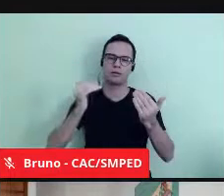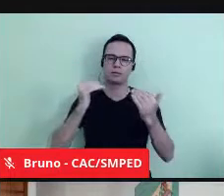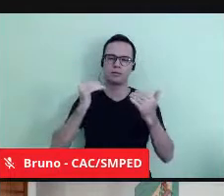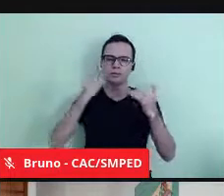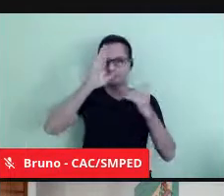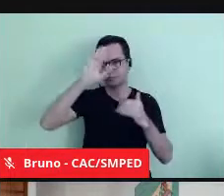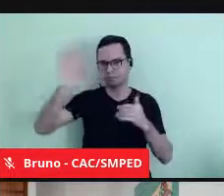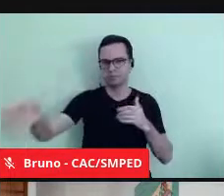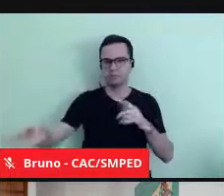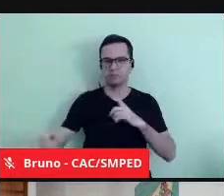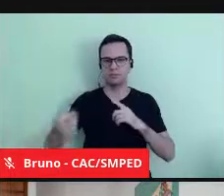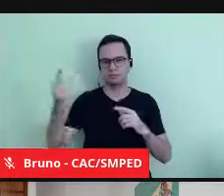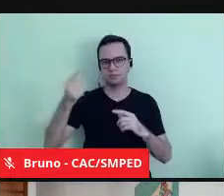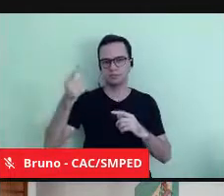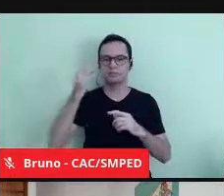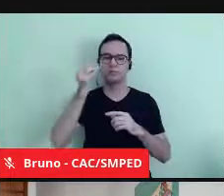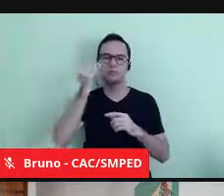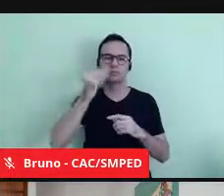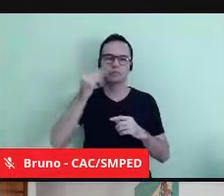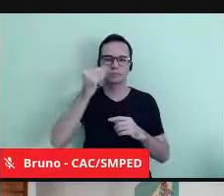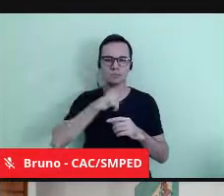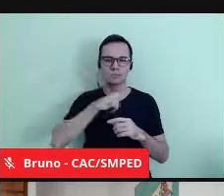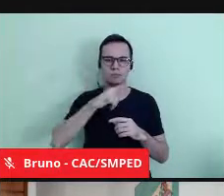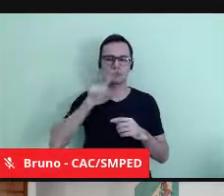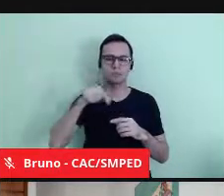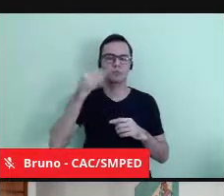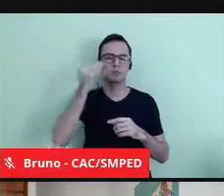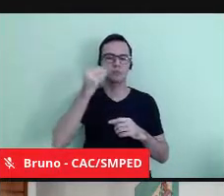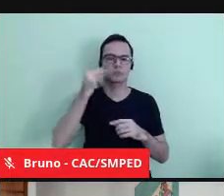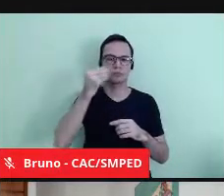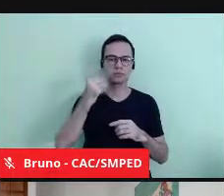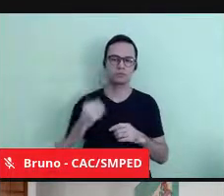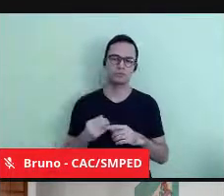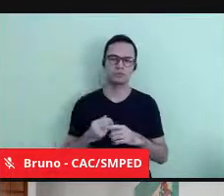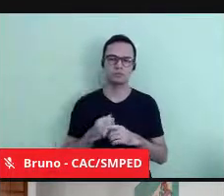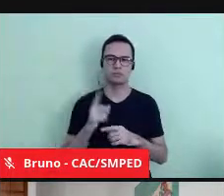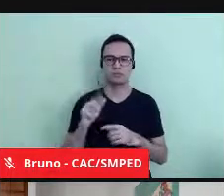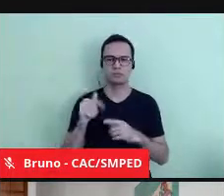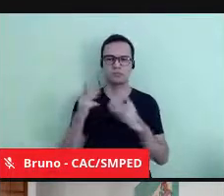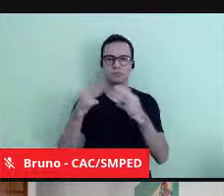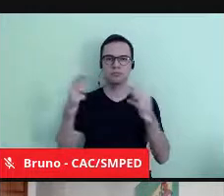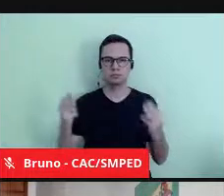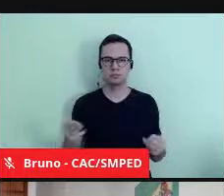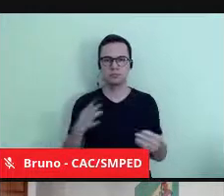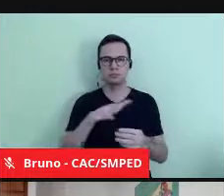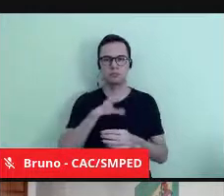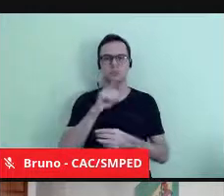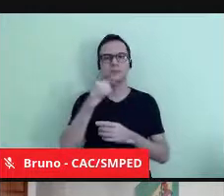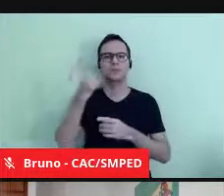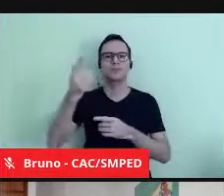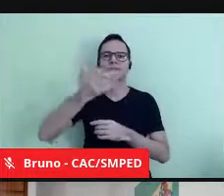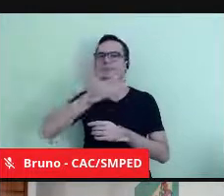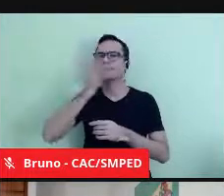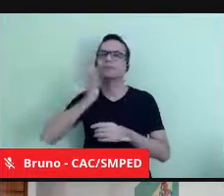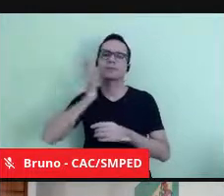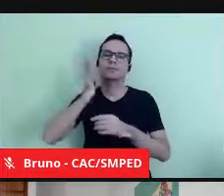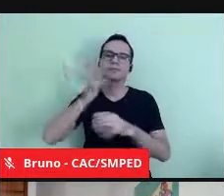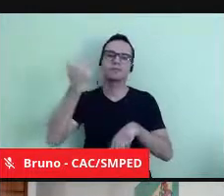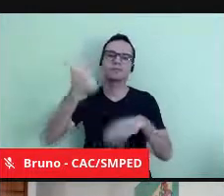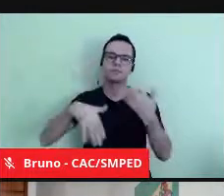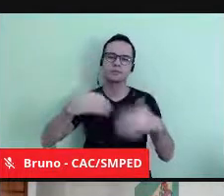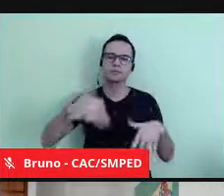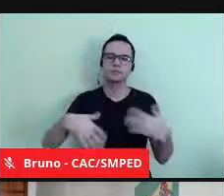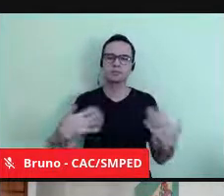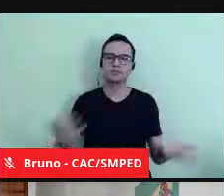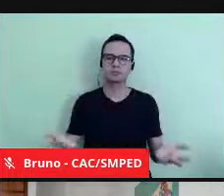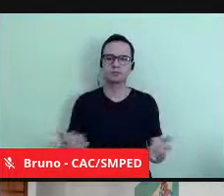numa das primeiras experiências que a gente tem, e a experiência, o Museu da Língua Portuguesa é um museu de narrativas, né? Então ele não é